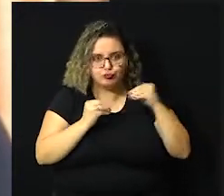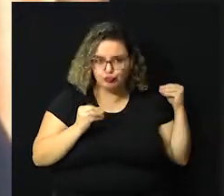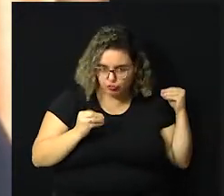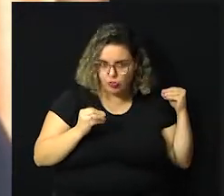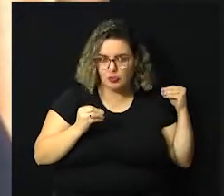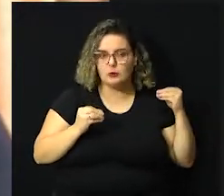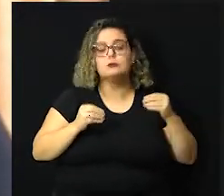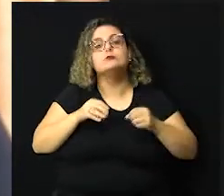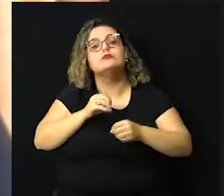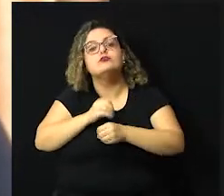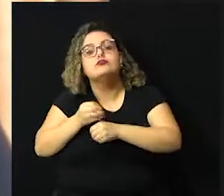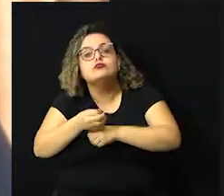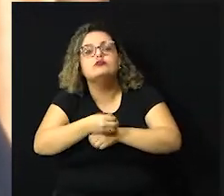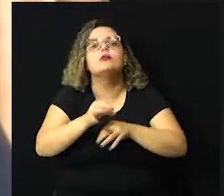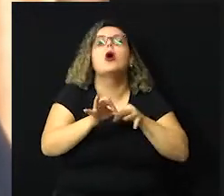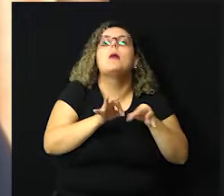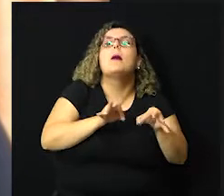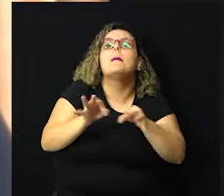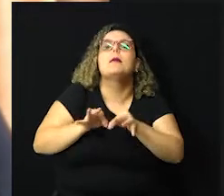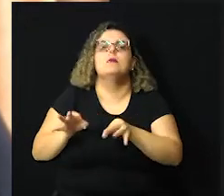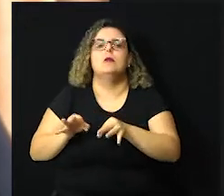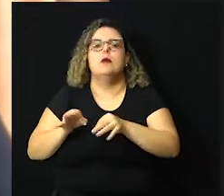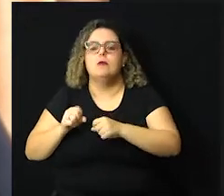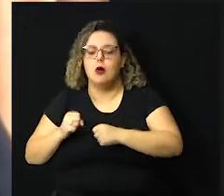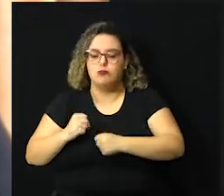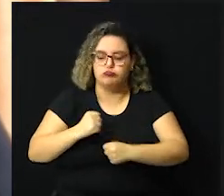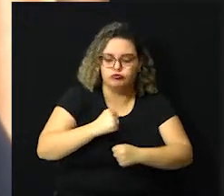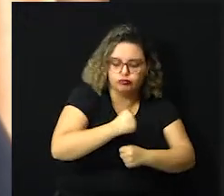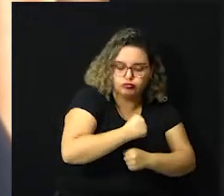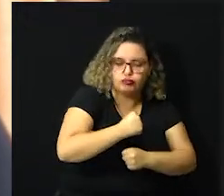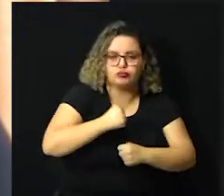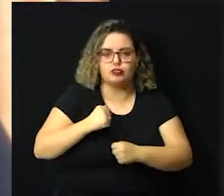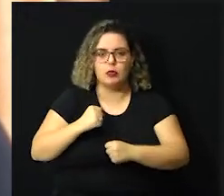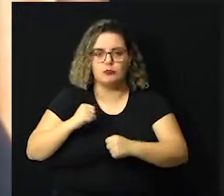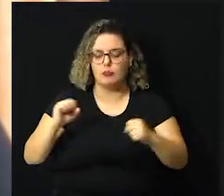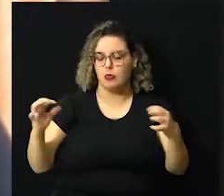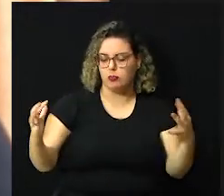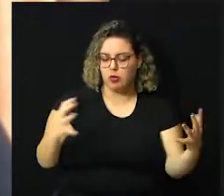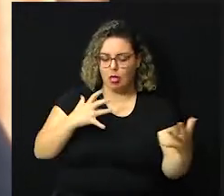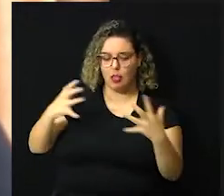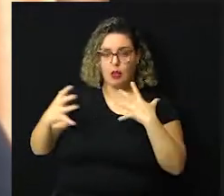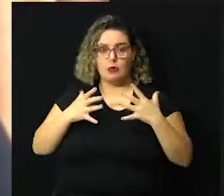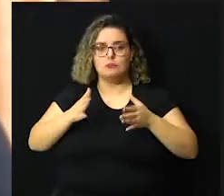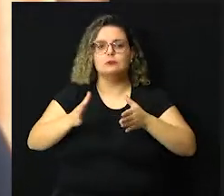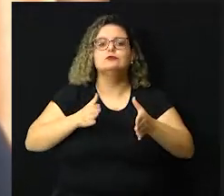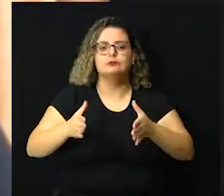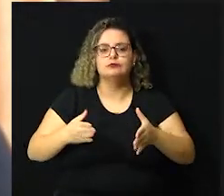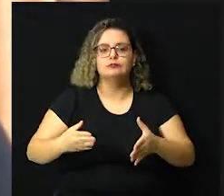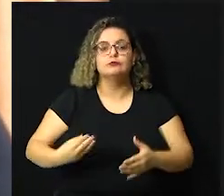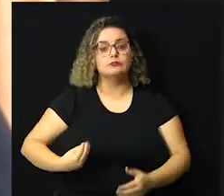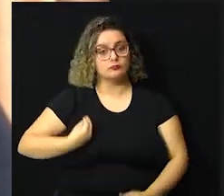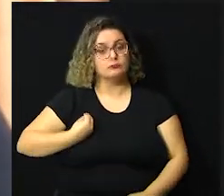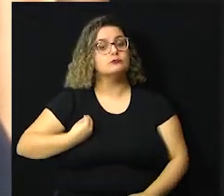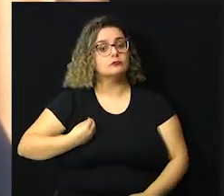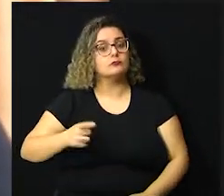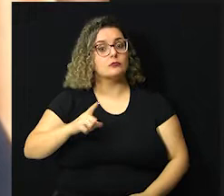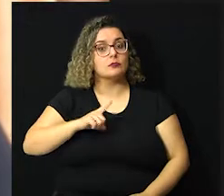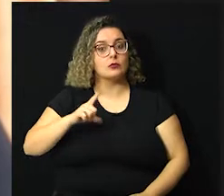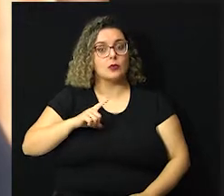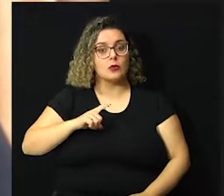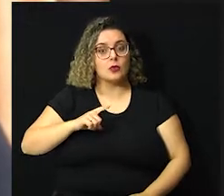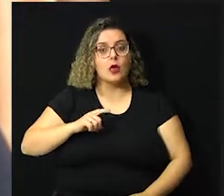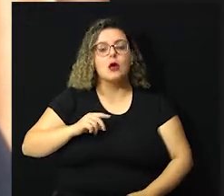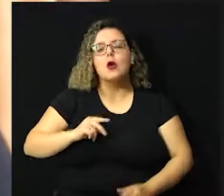defesa orgânica que fica ali preparada para que, no caso de um ataque, em algum momento da nossa vida, nós tenhamos os